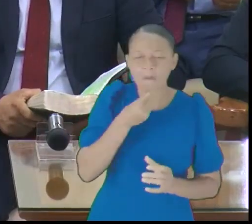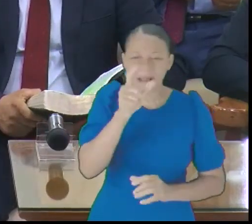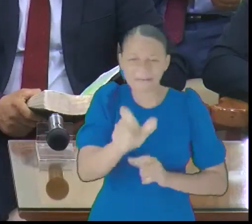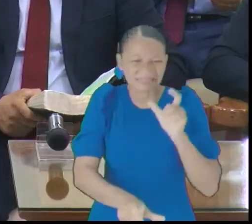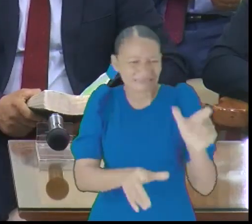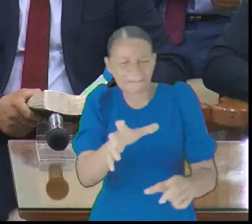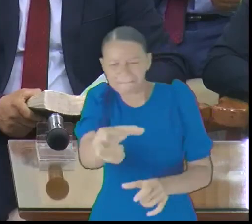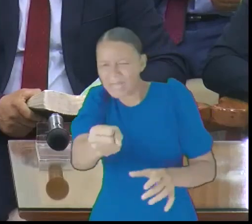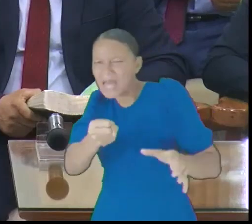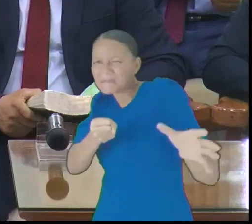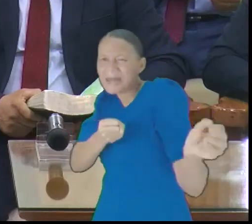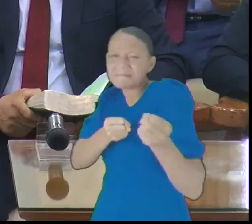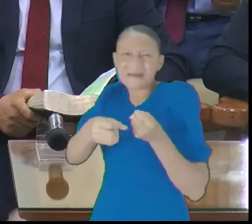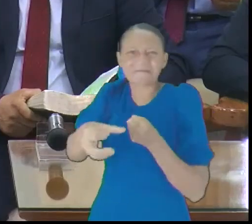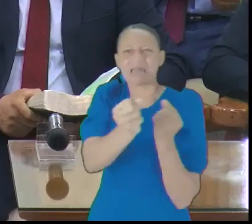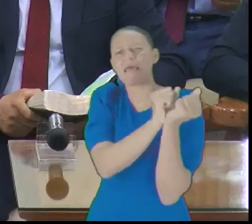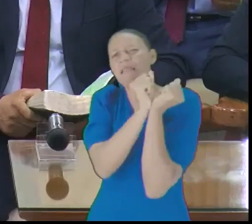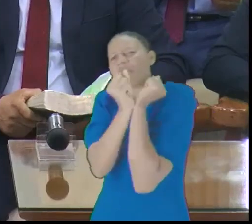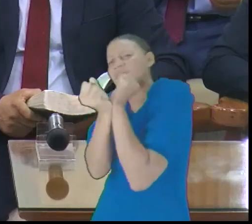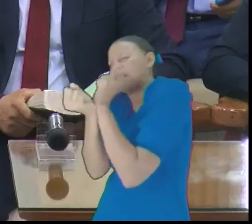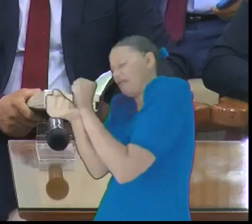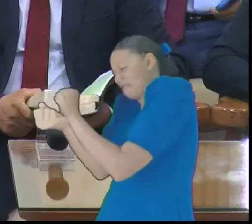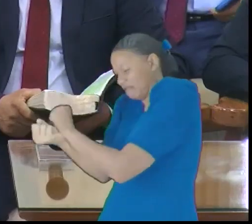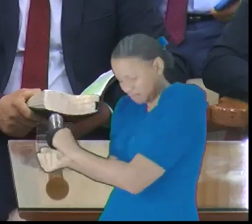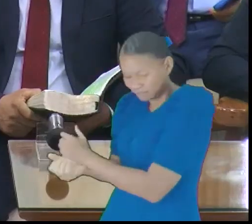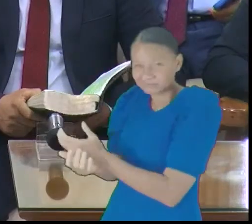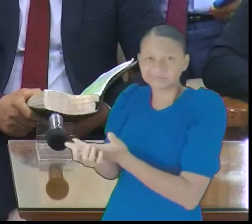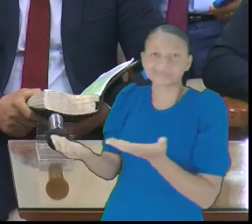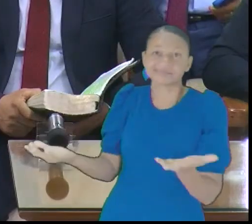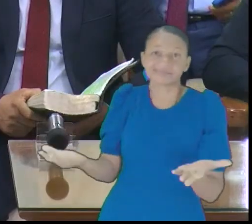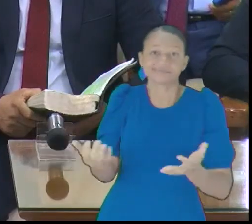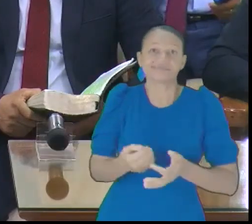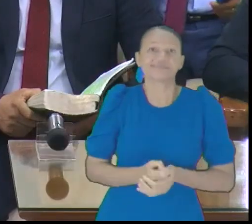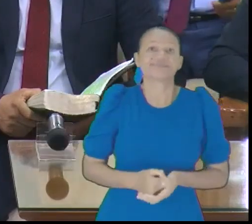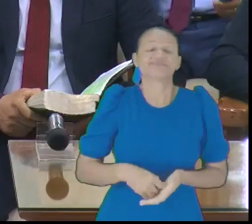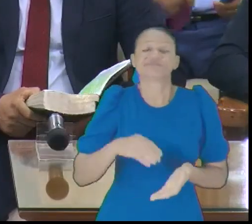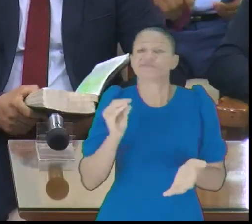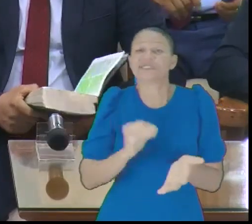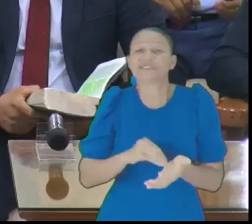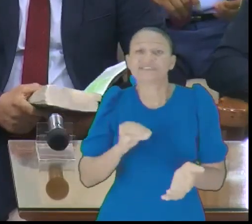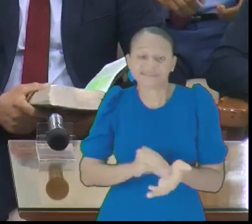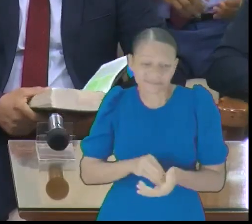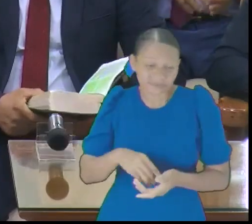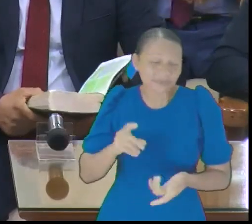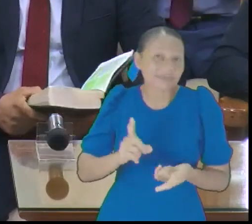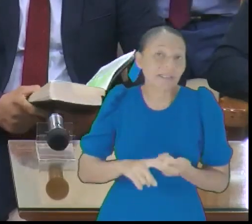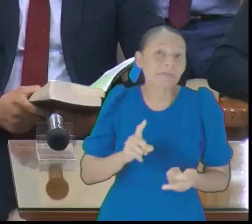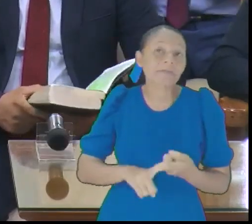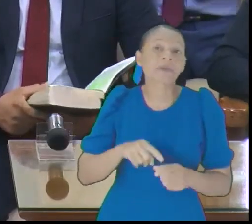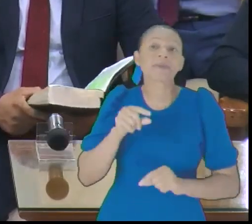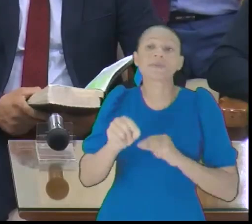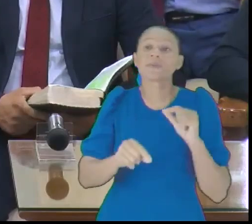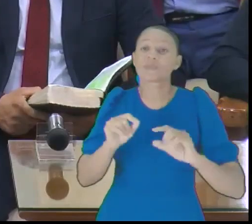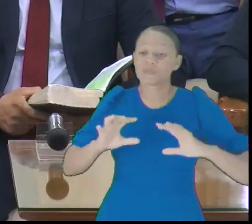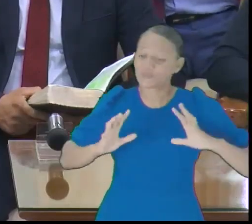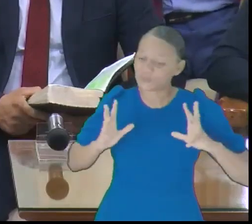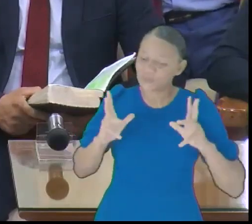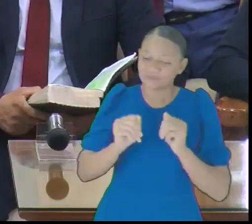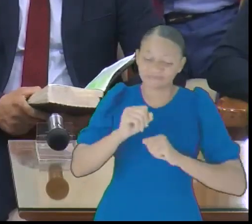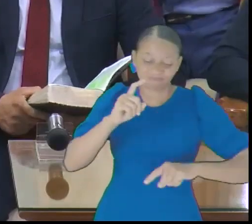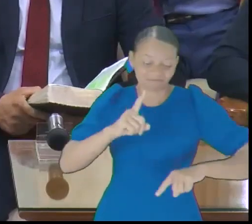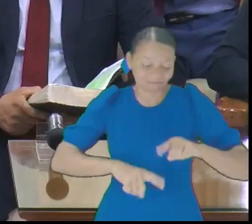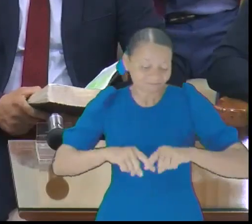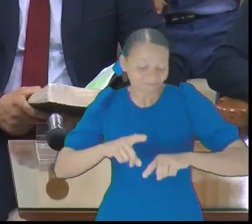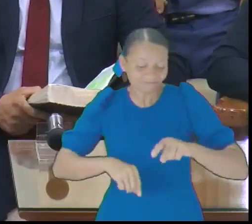dessas duas cidades cativos, e como se não bastasse, levaram também todos os